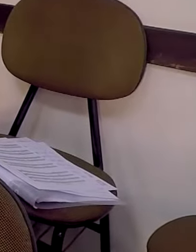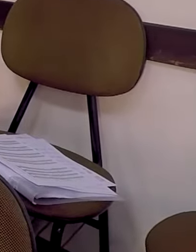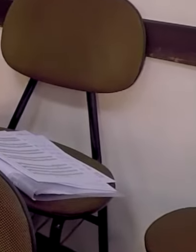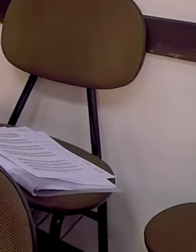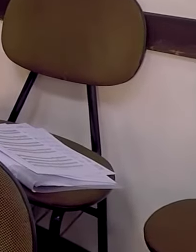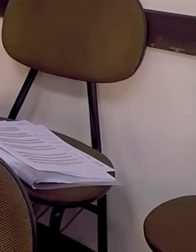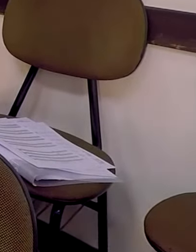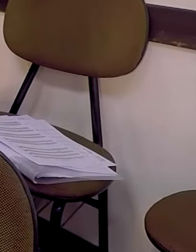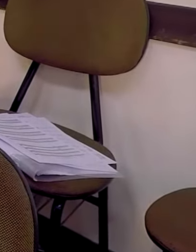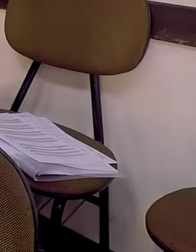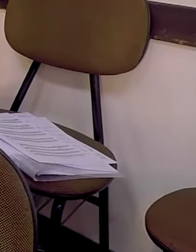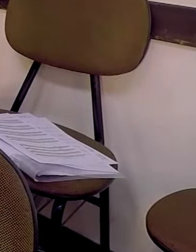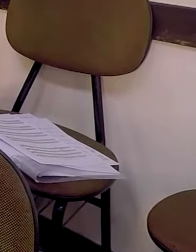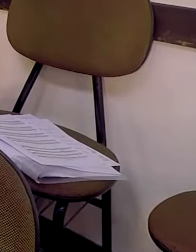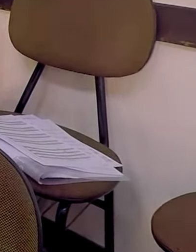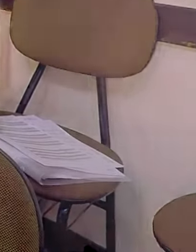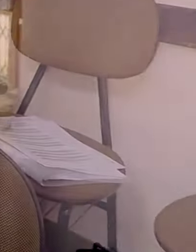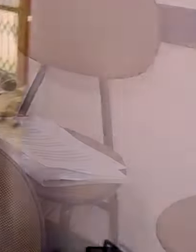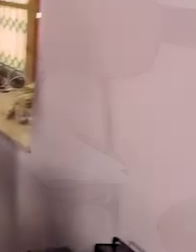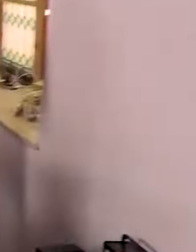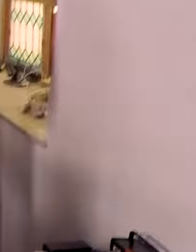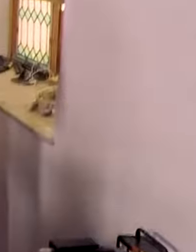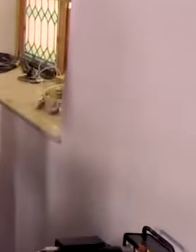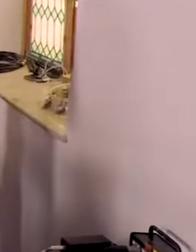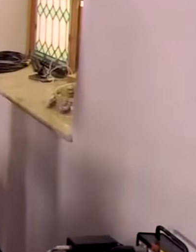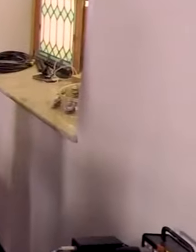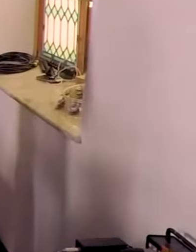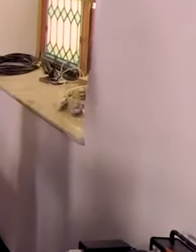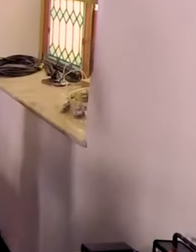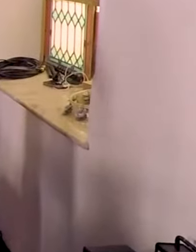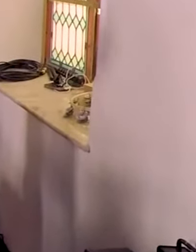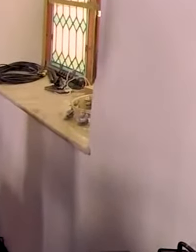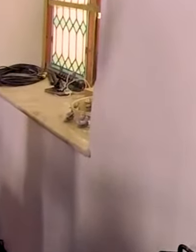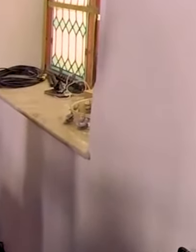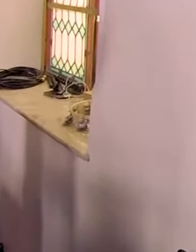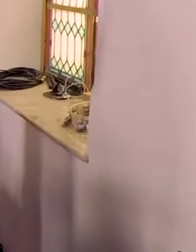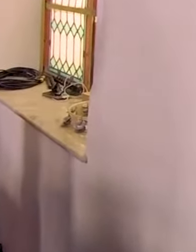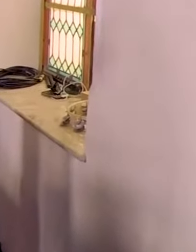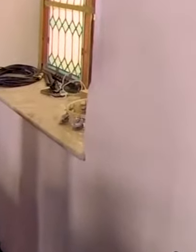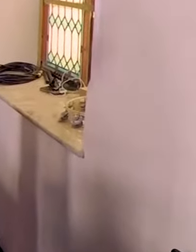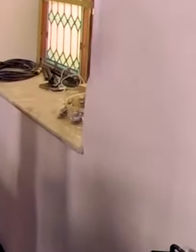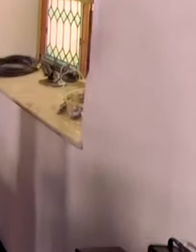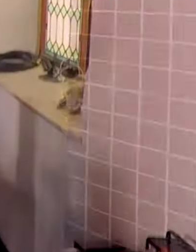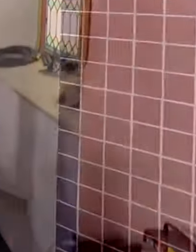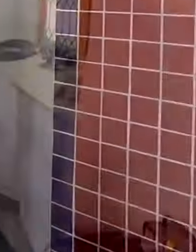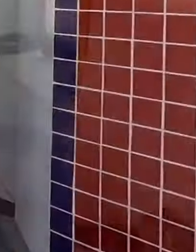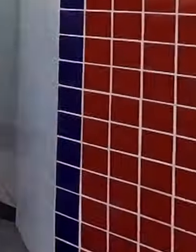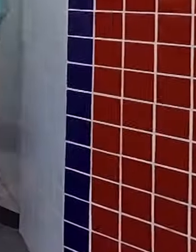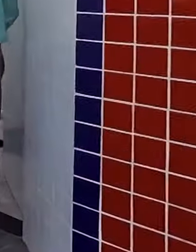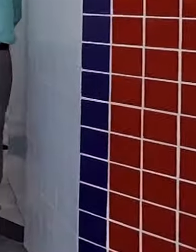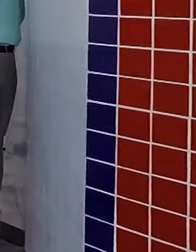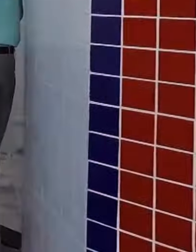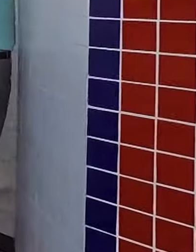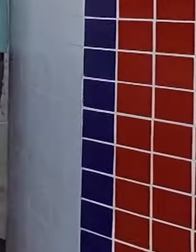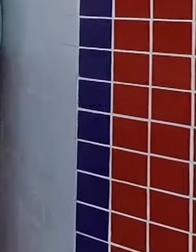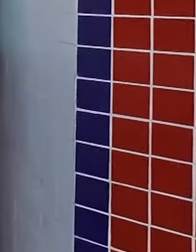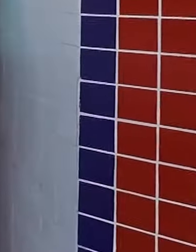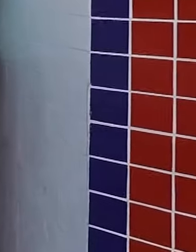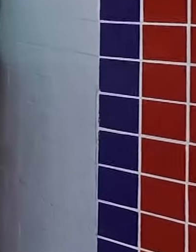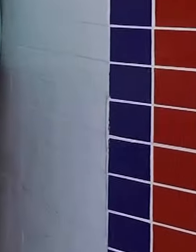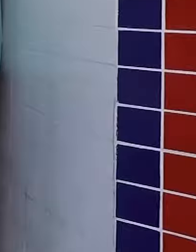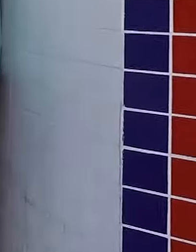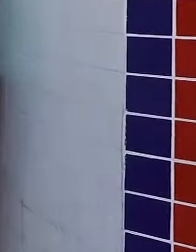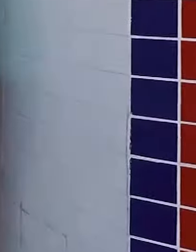comum alguém procurar Luiz para ouvir conselhos ou pedir uma oração. É porque todos sabem que ele tem a Jesus, o